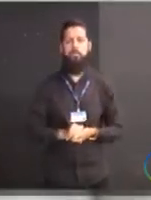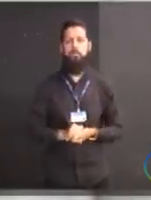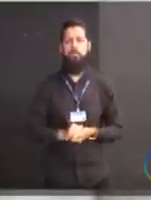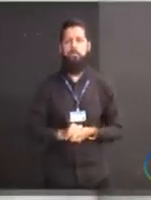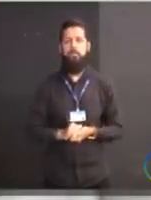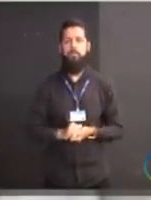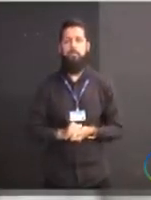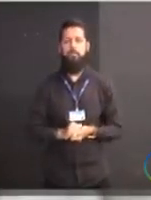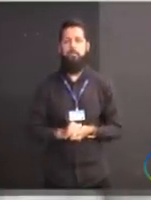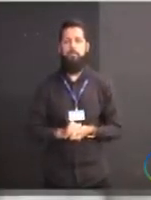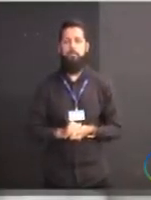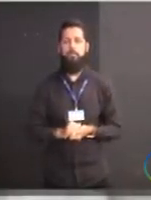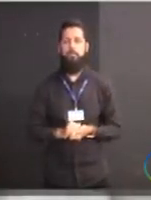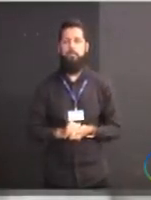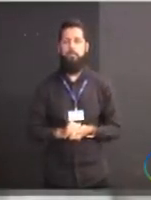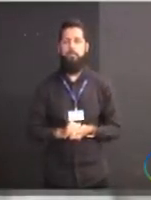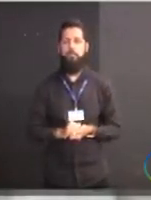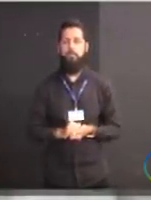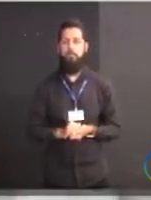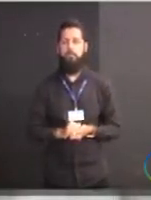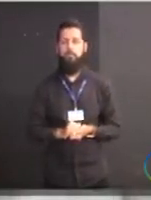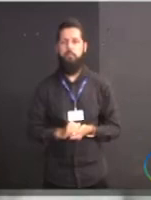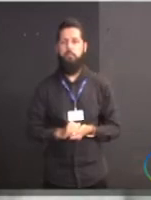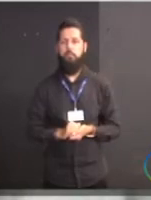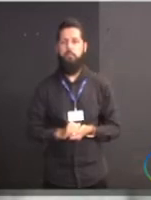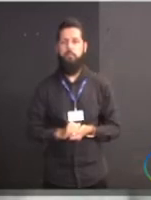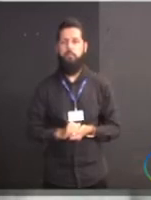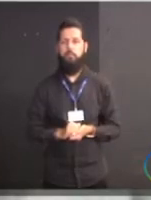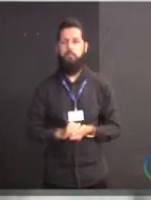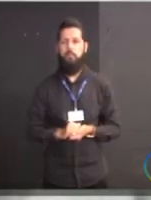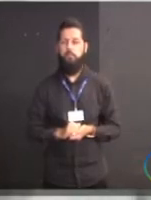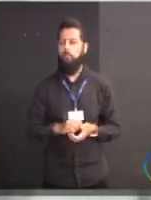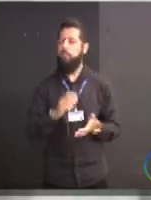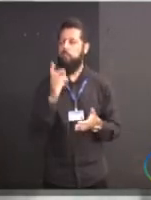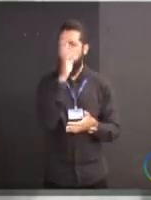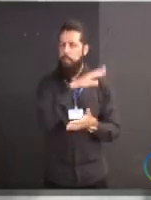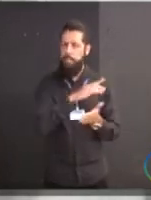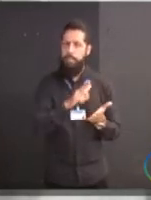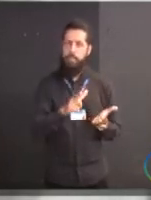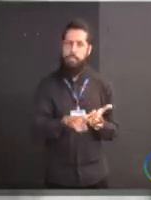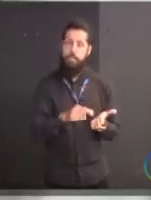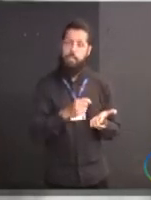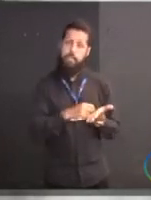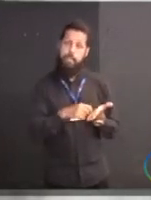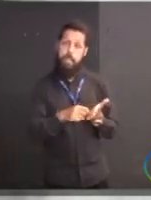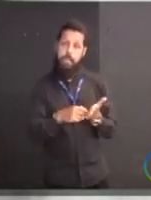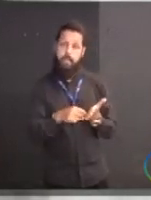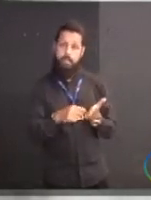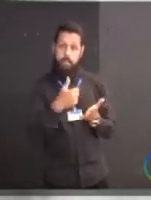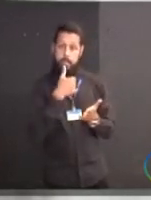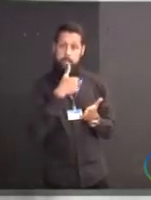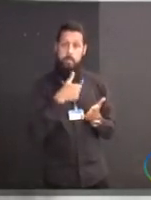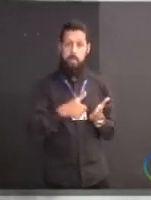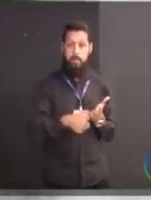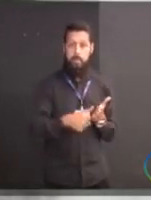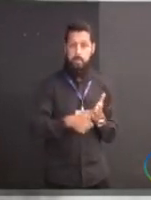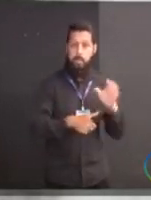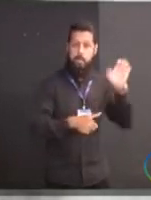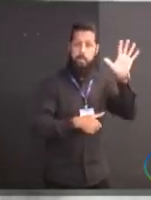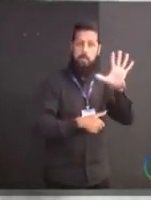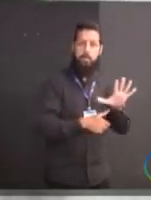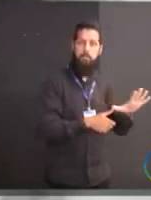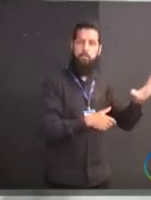bem no fio da questão. Nas suas viagens pelos Estados Unidos, pela Europa,